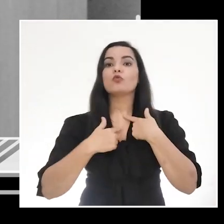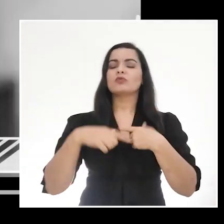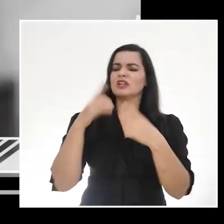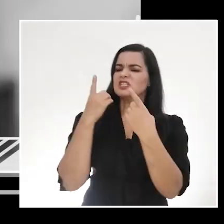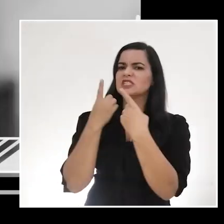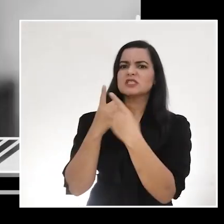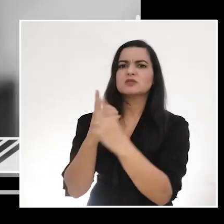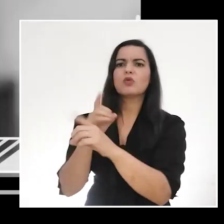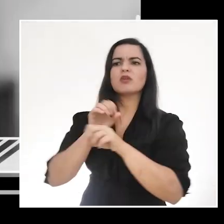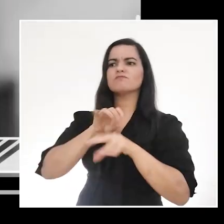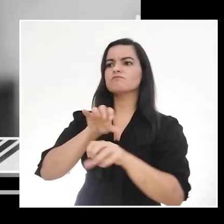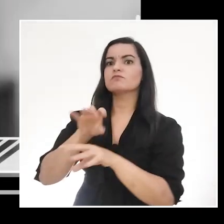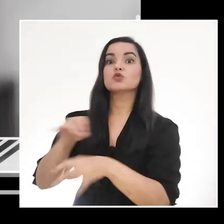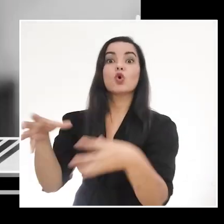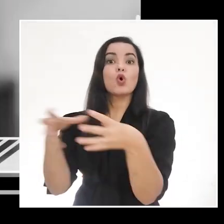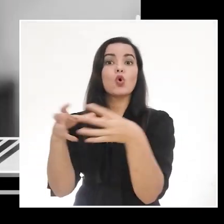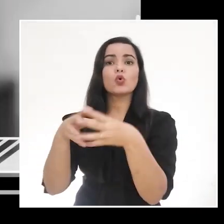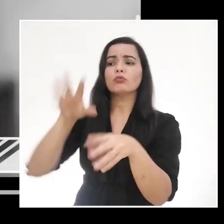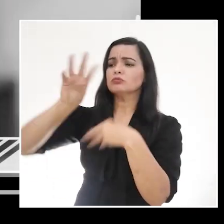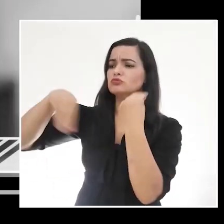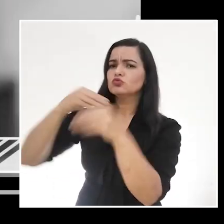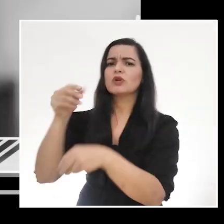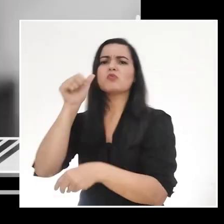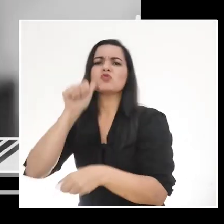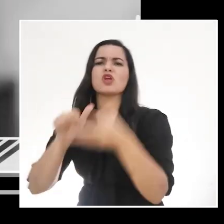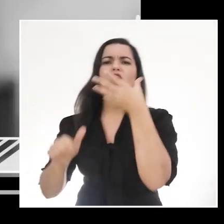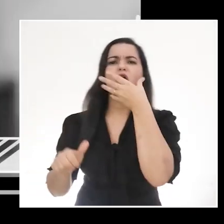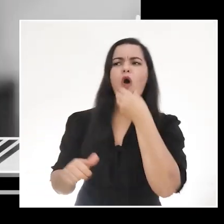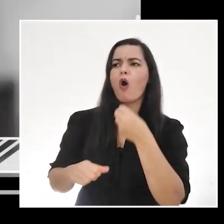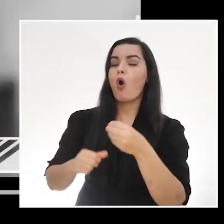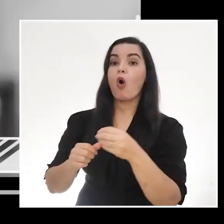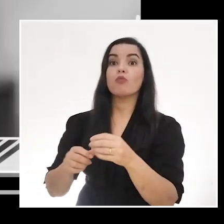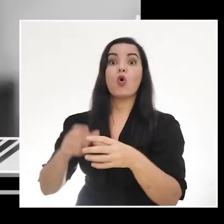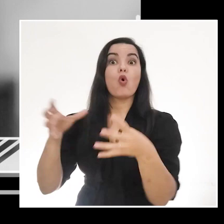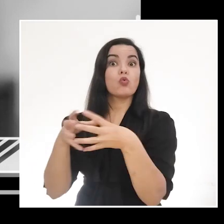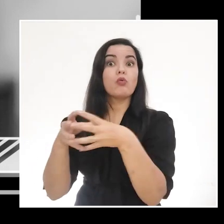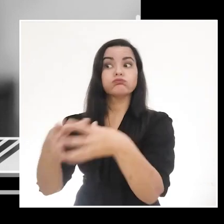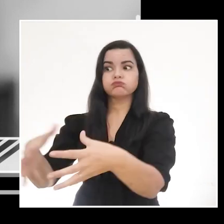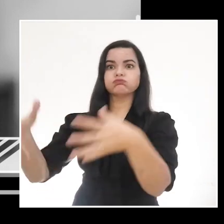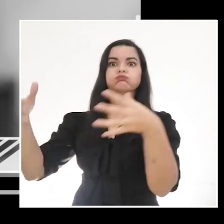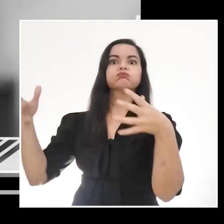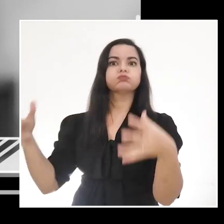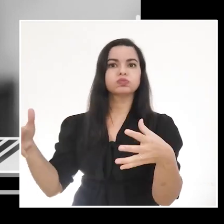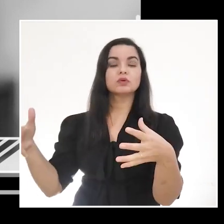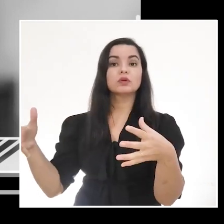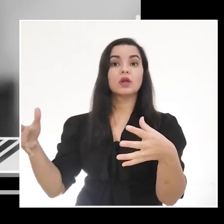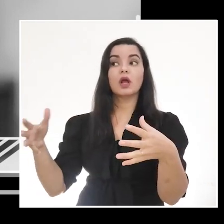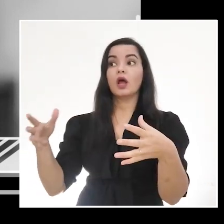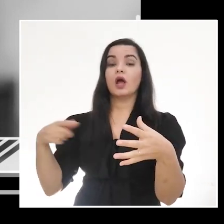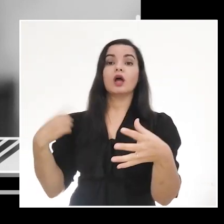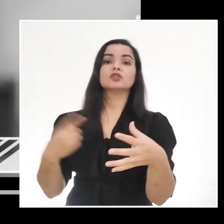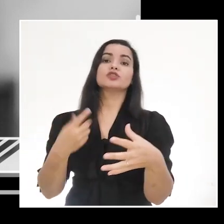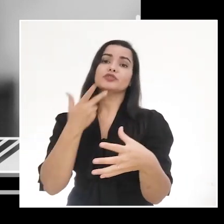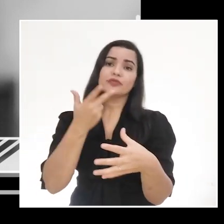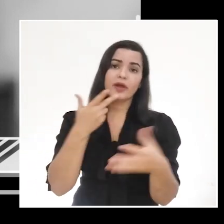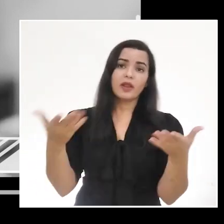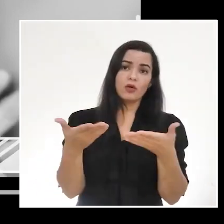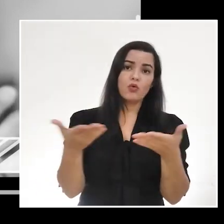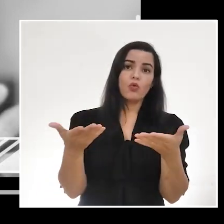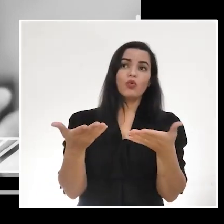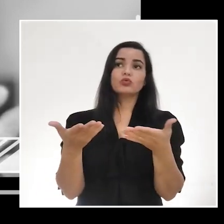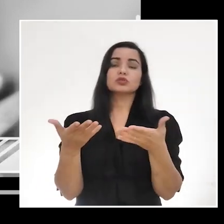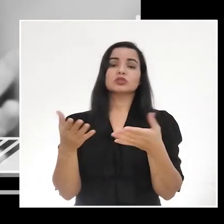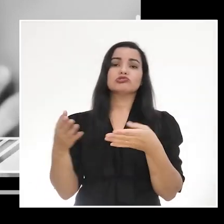para mim. Com esse coração aquecido, eu comecei a discipular grupos mistos, homens com mulheres. Comecei